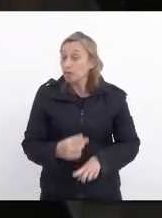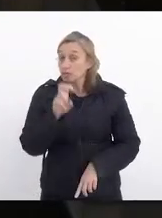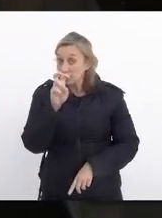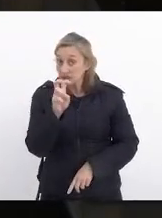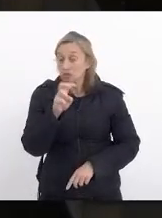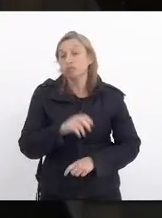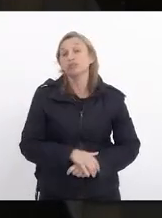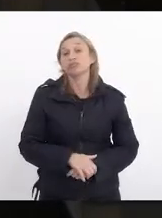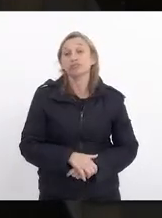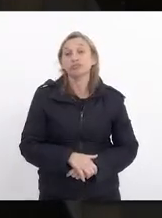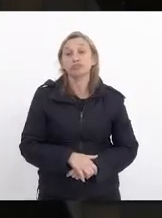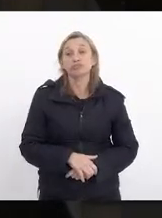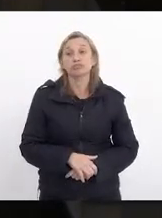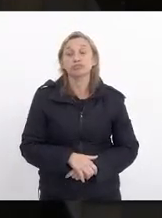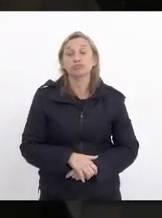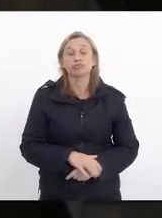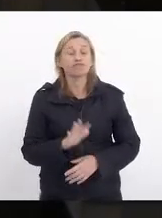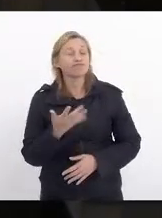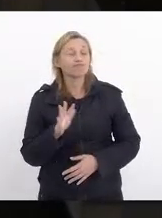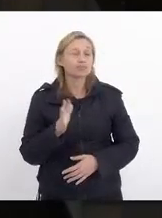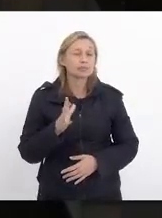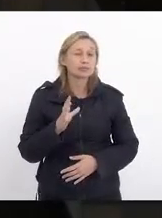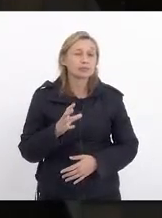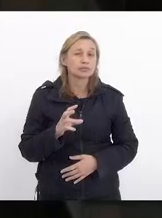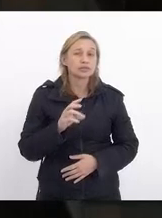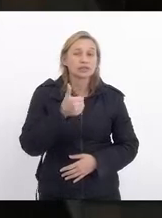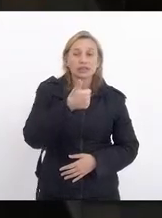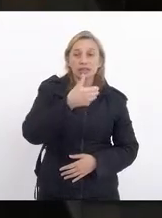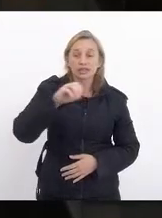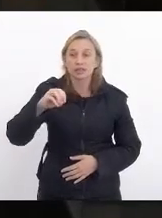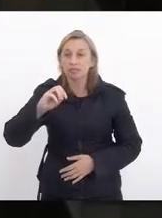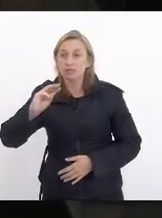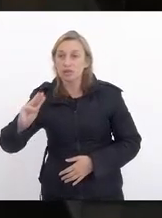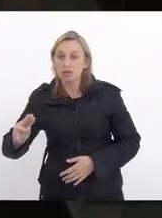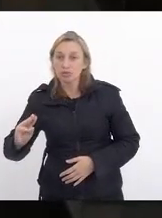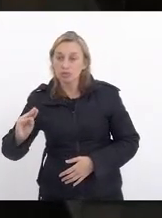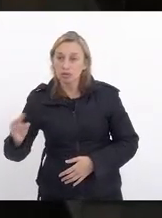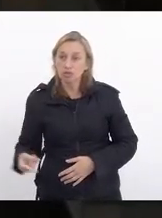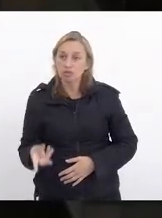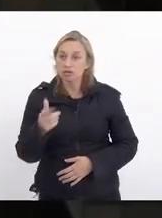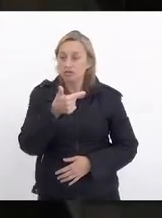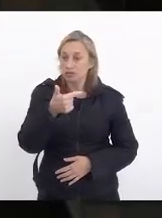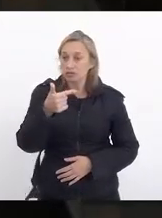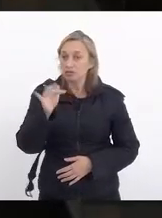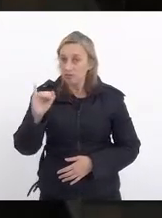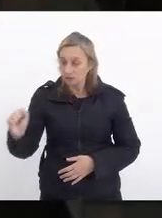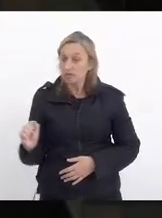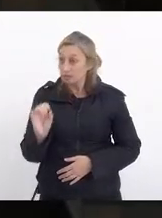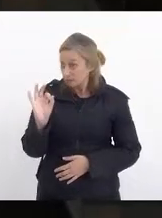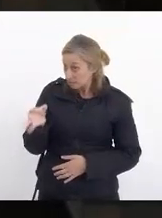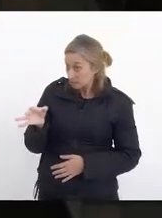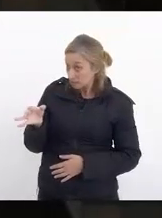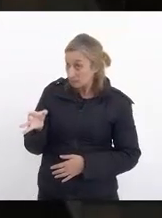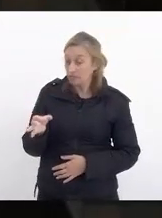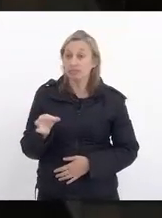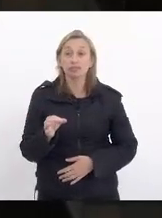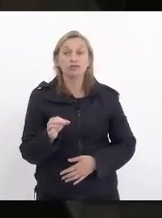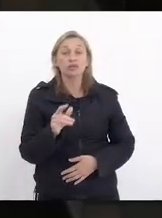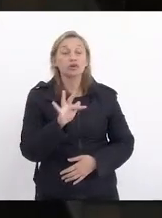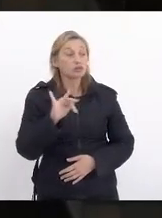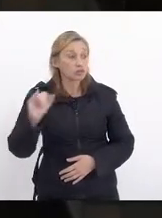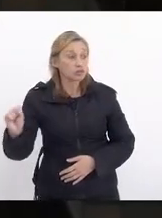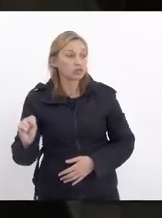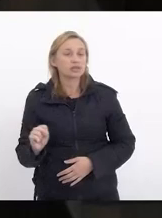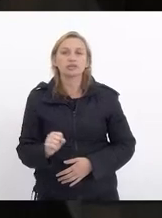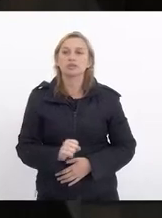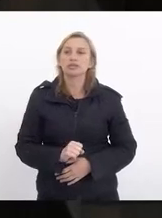cinco eu dou a paz ou menos 100 milhões de um circo é isso 100 milhões de um filho a oferta